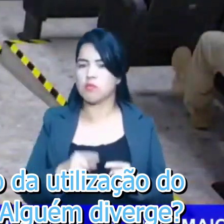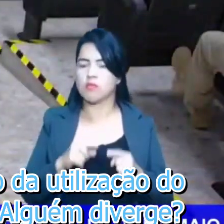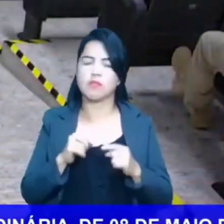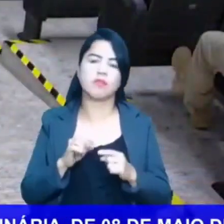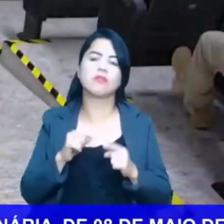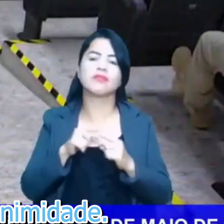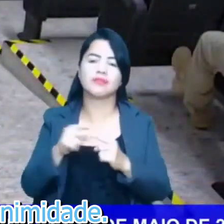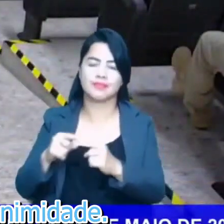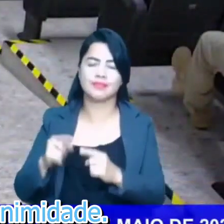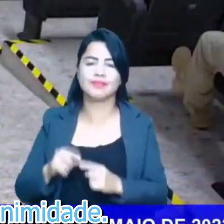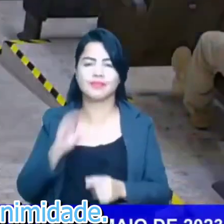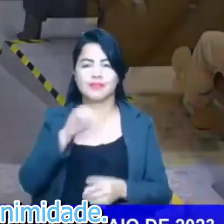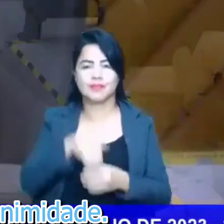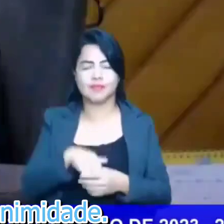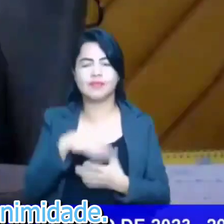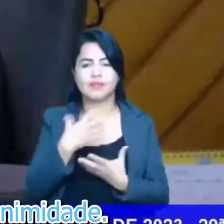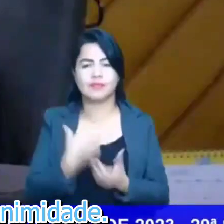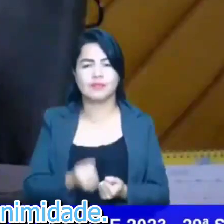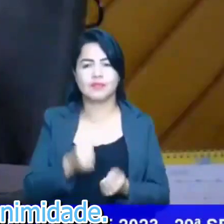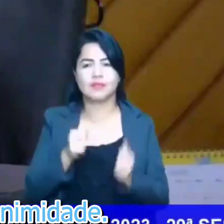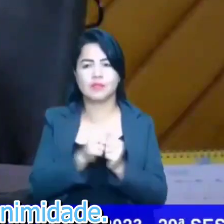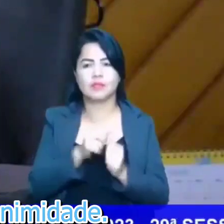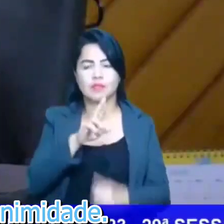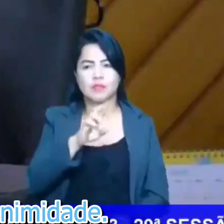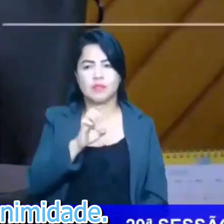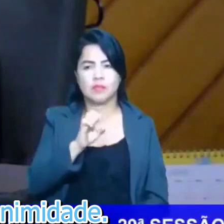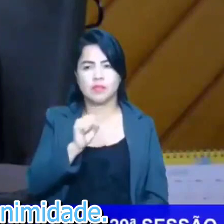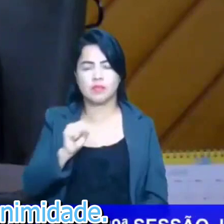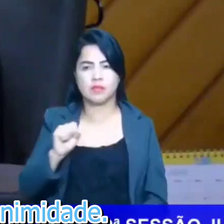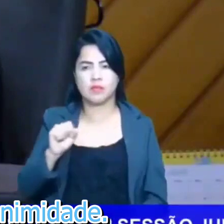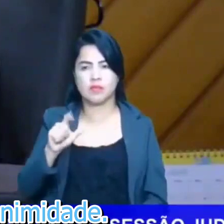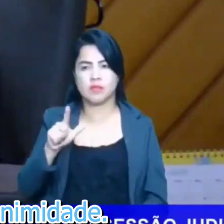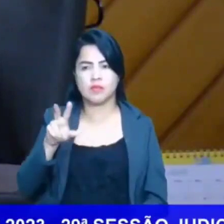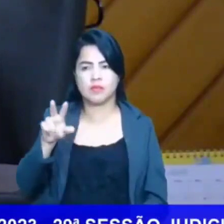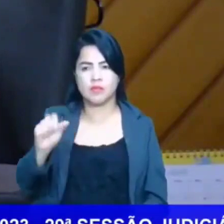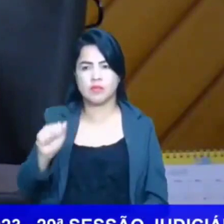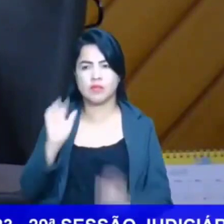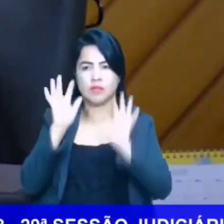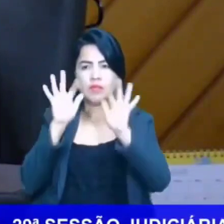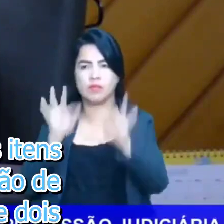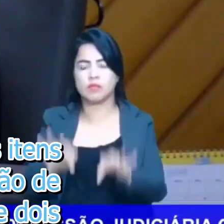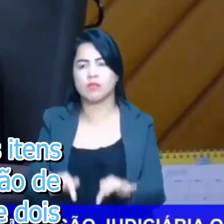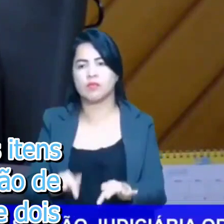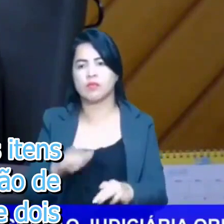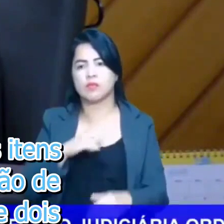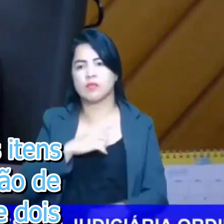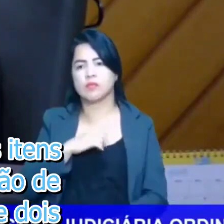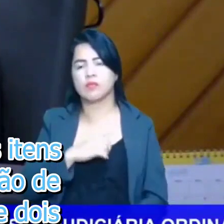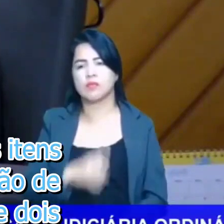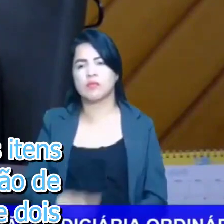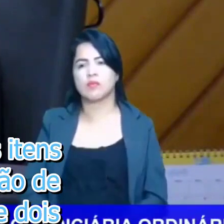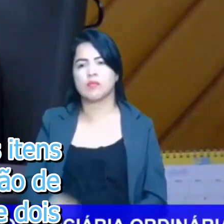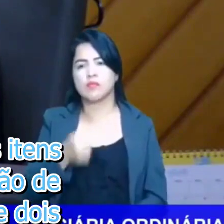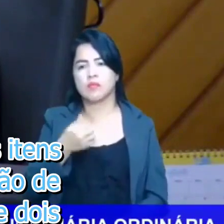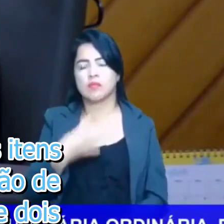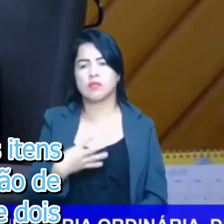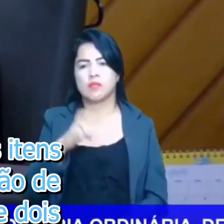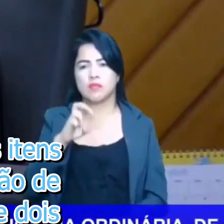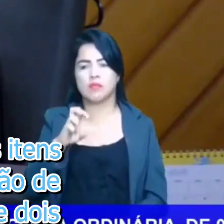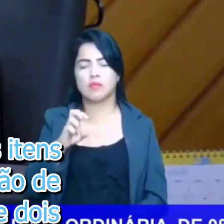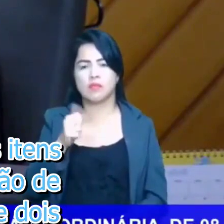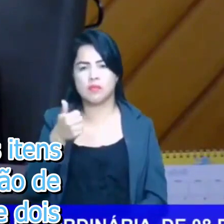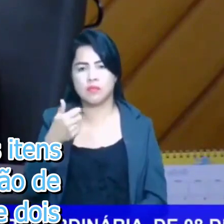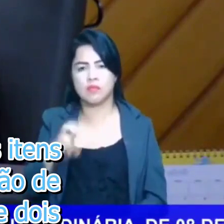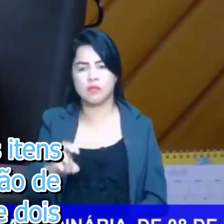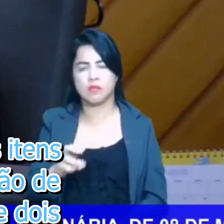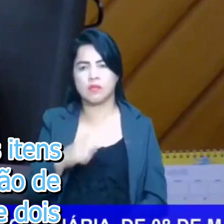Sem divergência, contas aprovadas com ressalvas à unanimidade. Vamos, então, finalmente, a julgamento em bloco aos itens 14 e 15 da